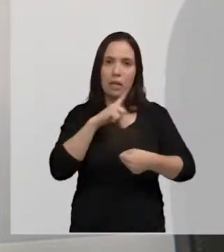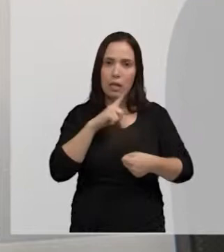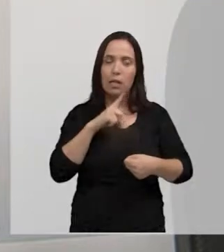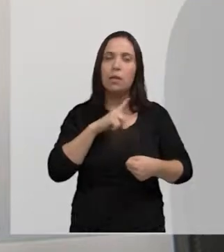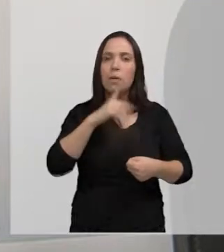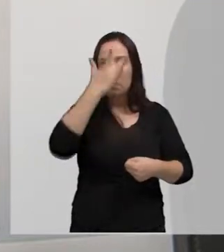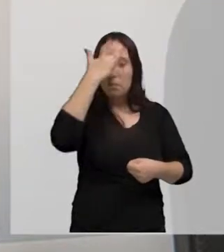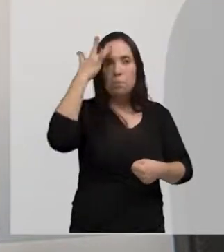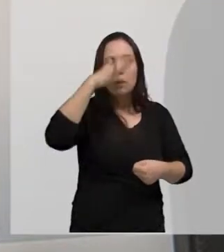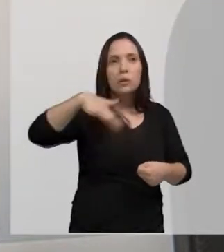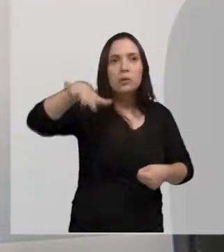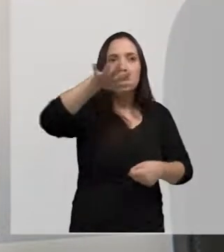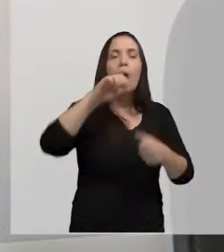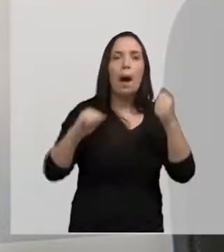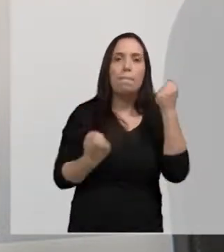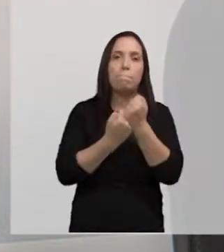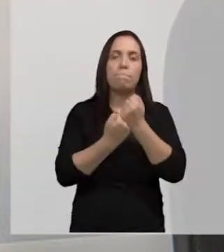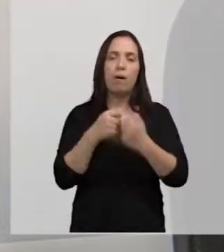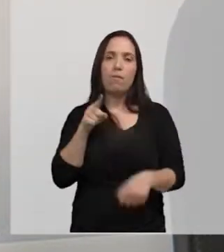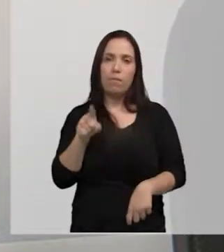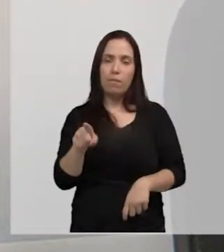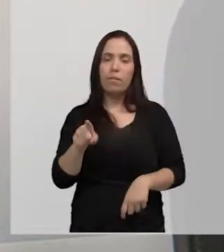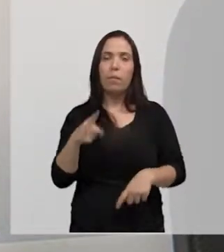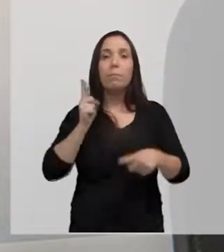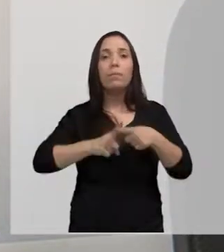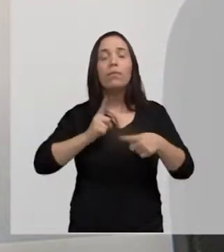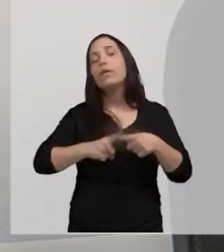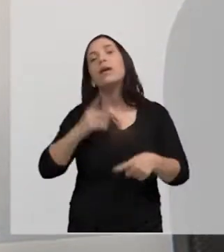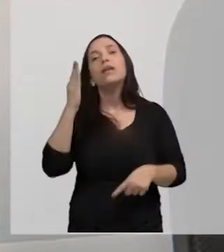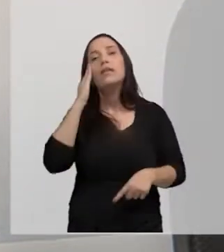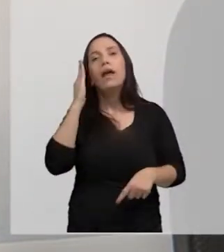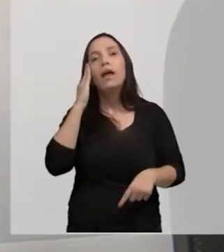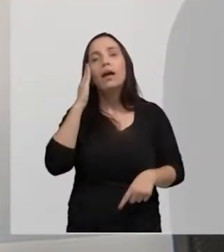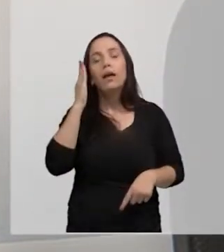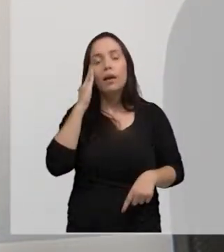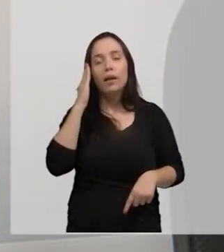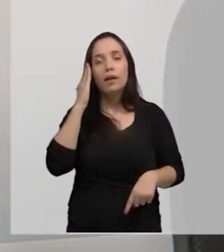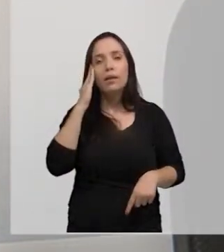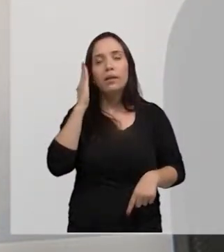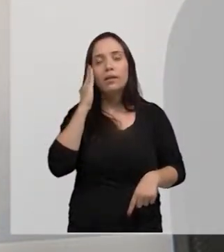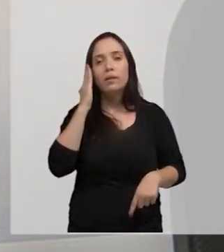manteve setores que o apoiaram e entenderam